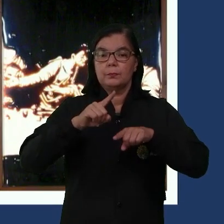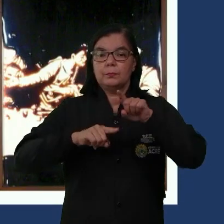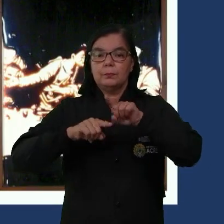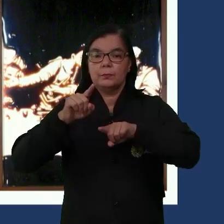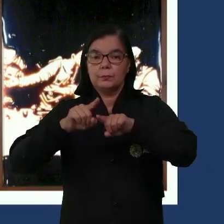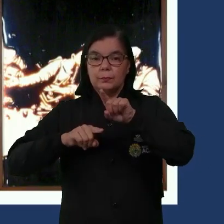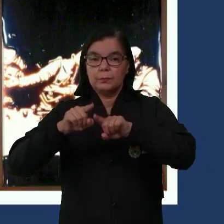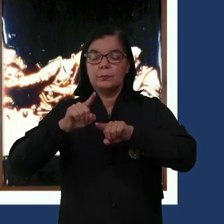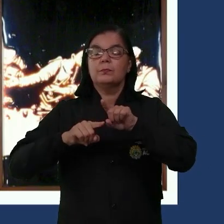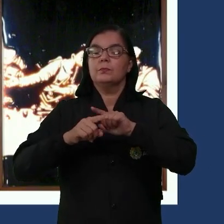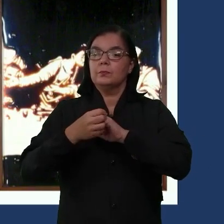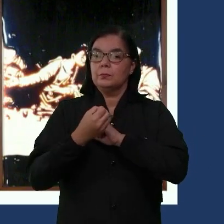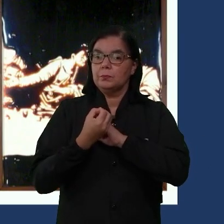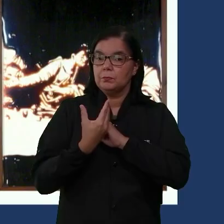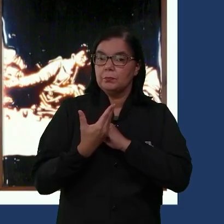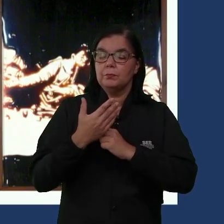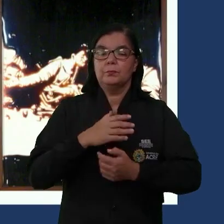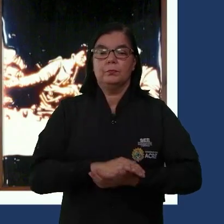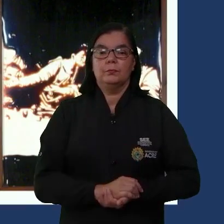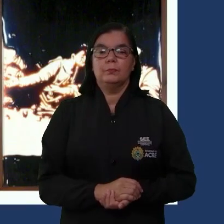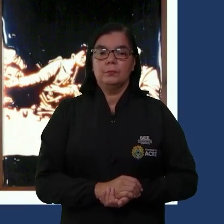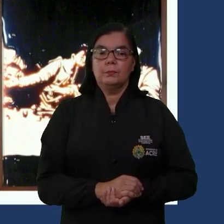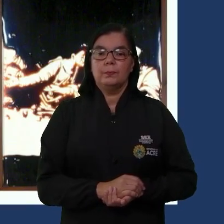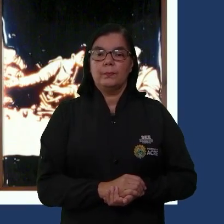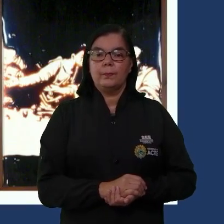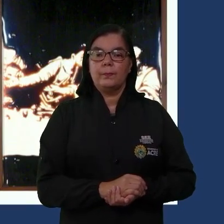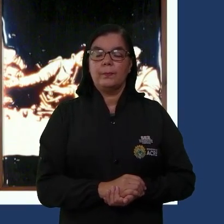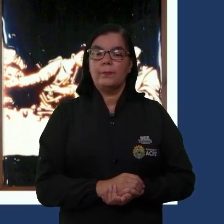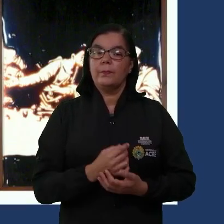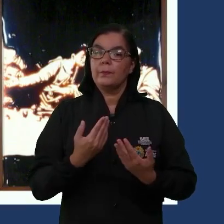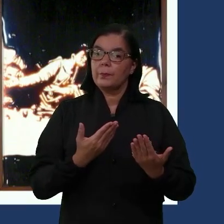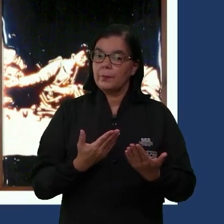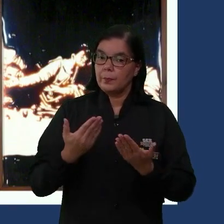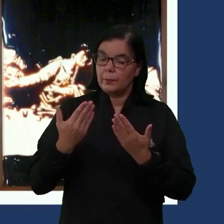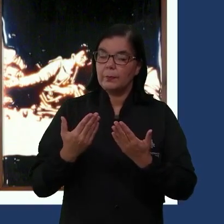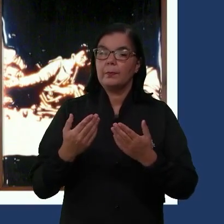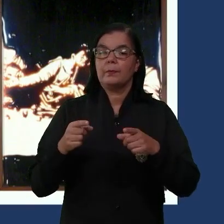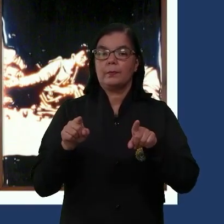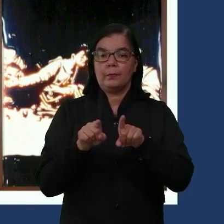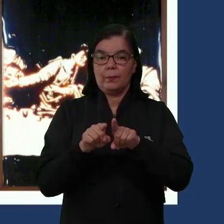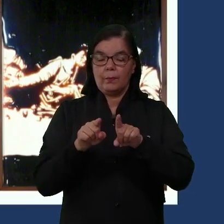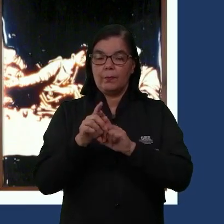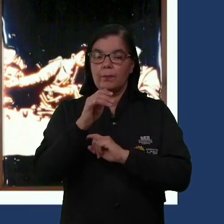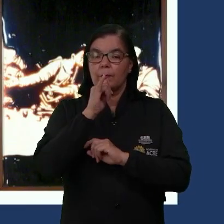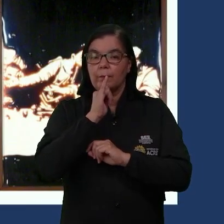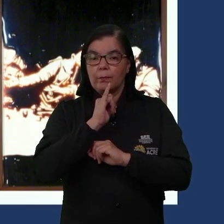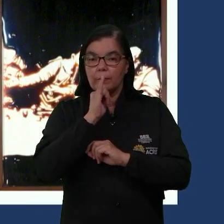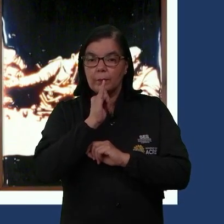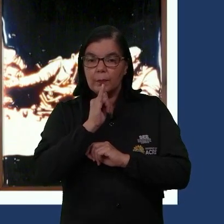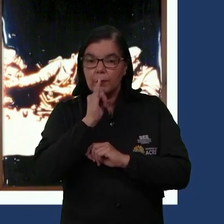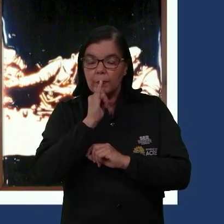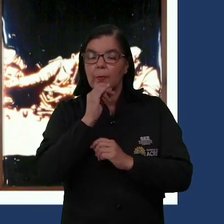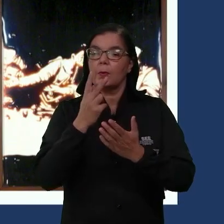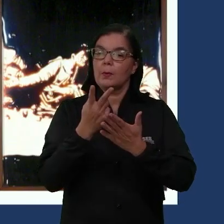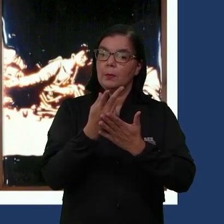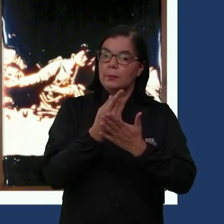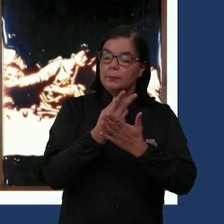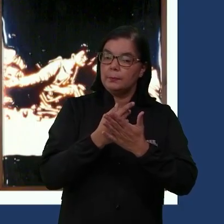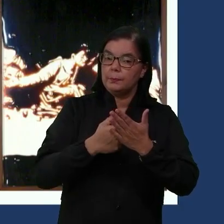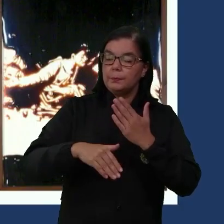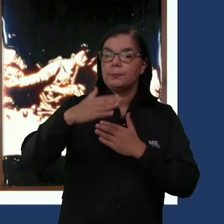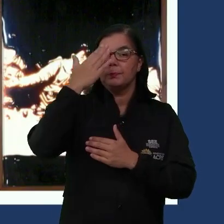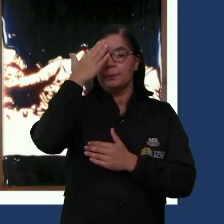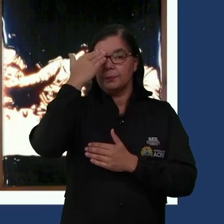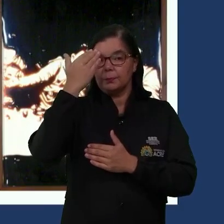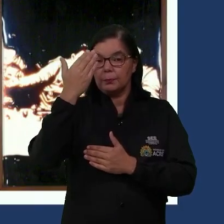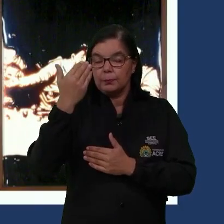materiais inusitados. Essa aí também é um exemplo de obras famosas e